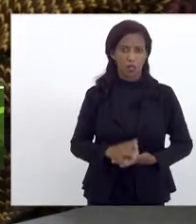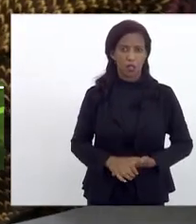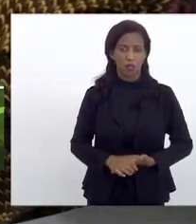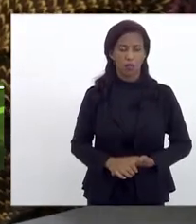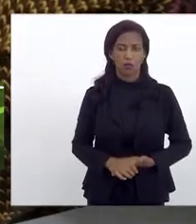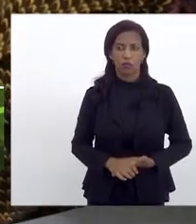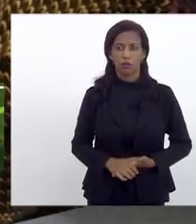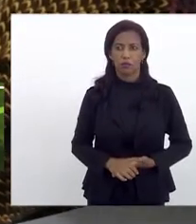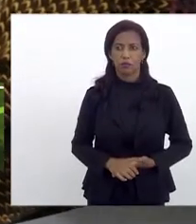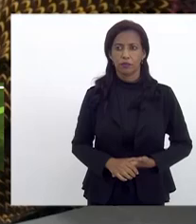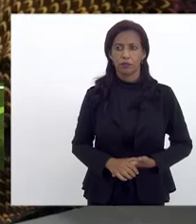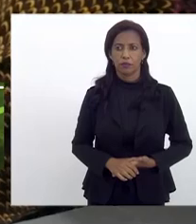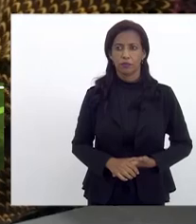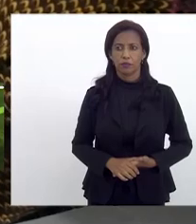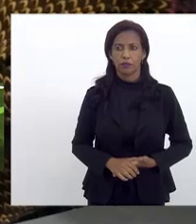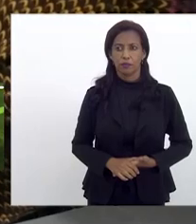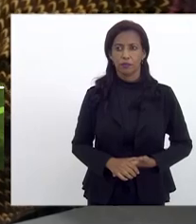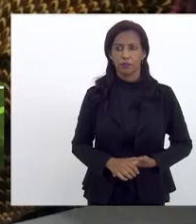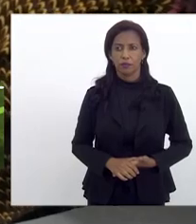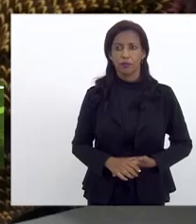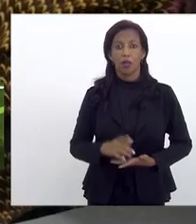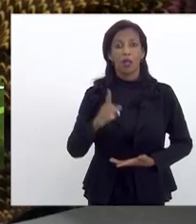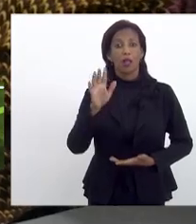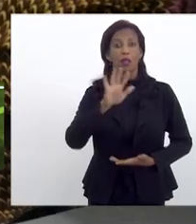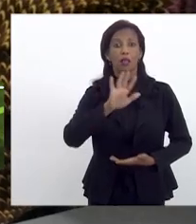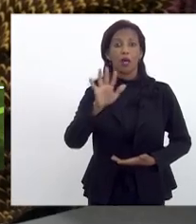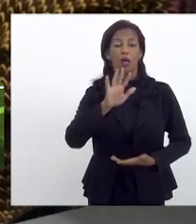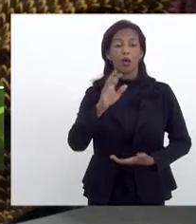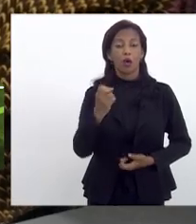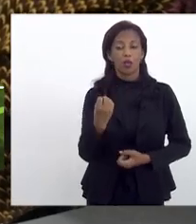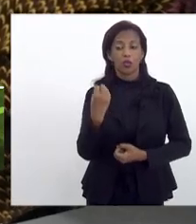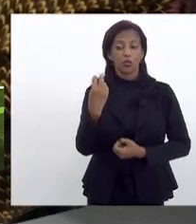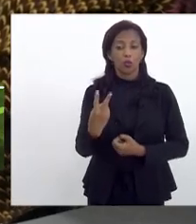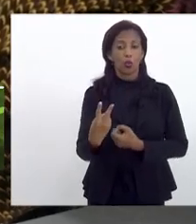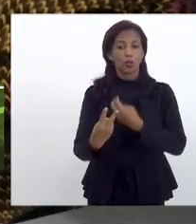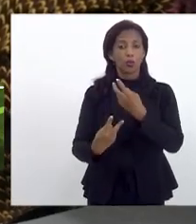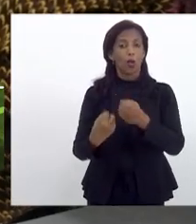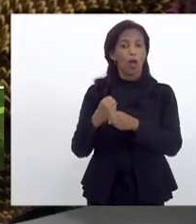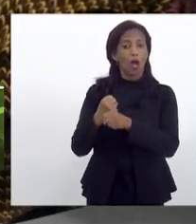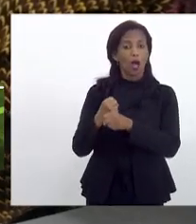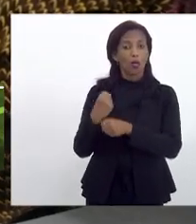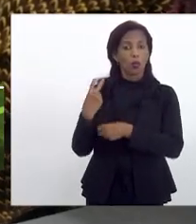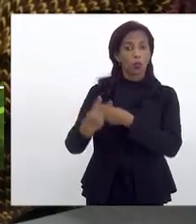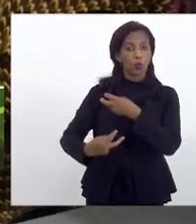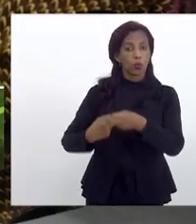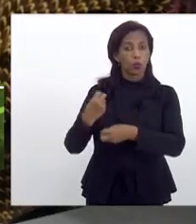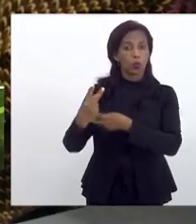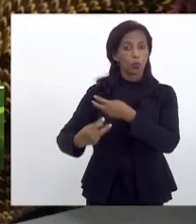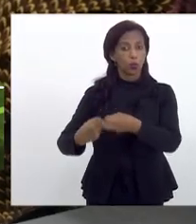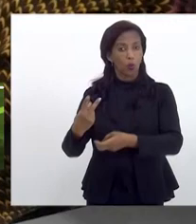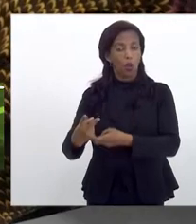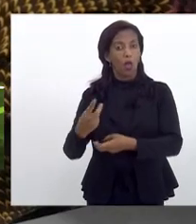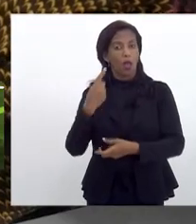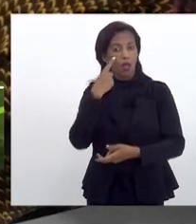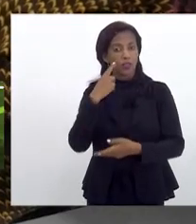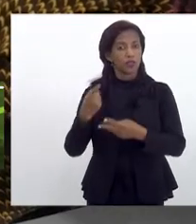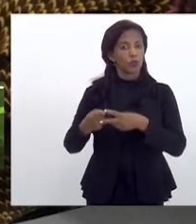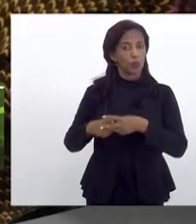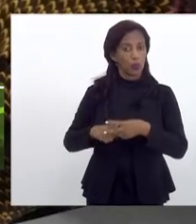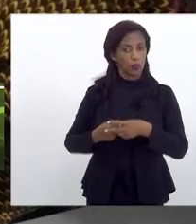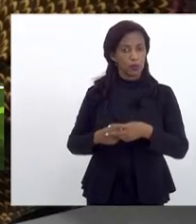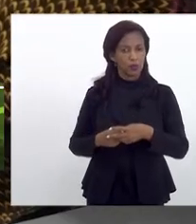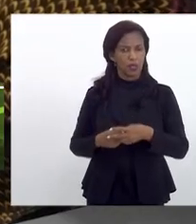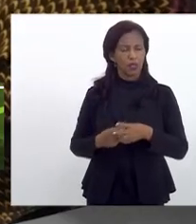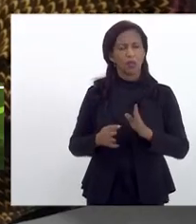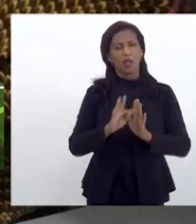cada 2 anos Vamos ter discussão Vamos fazer revisão Isso está claro No decreto E a redação Ficou Não botou